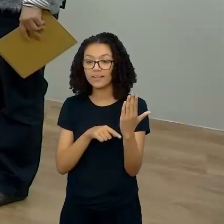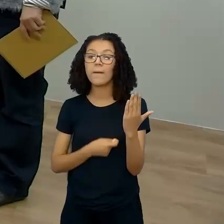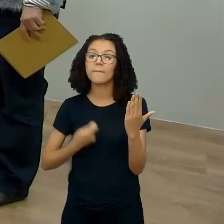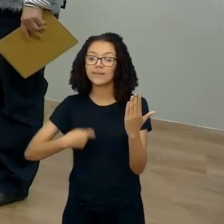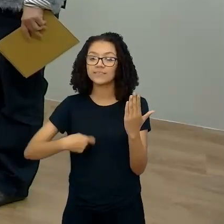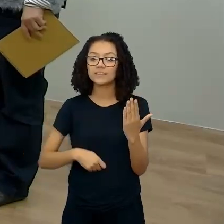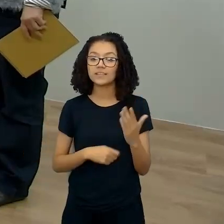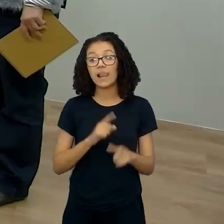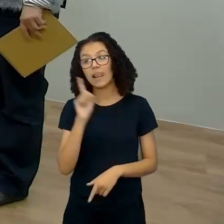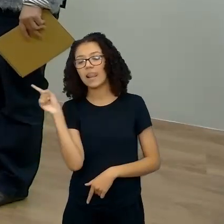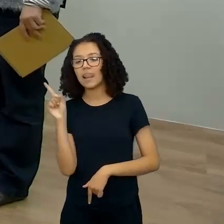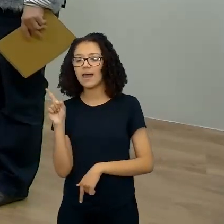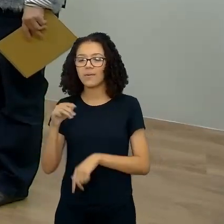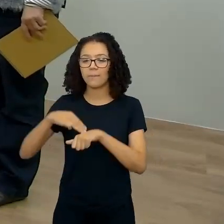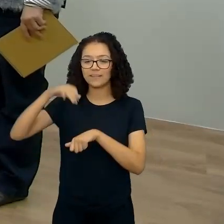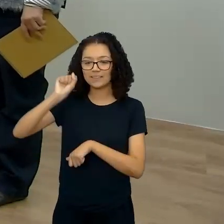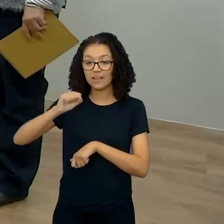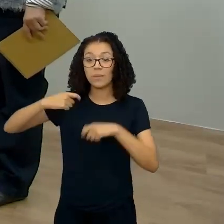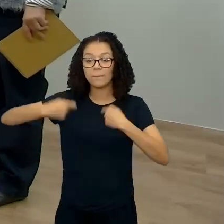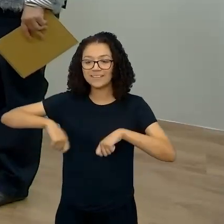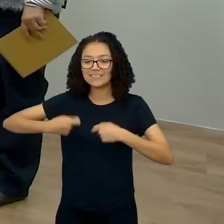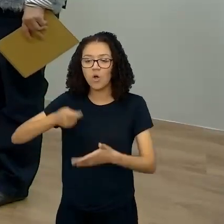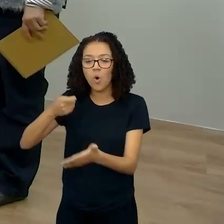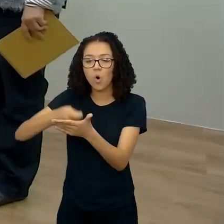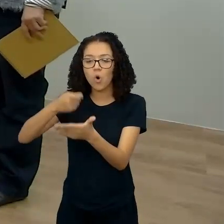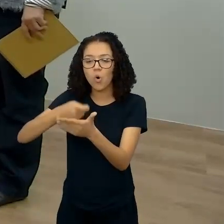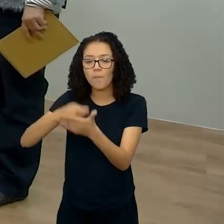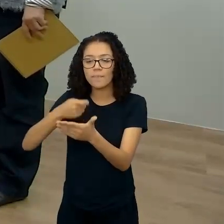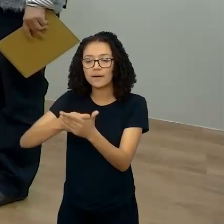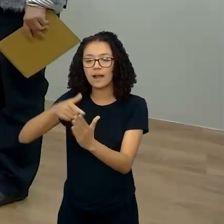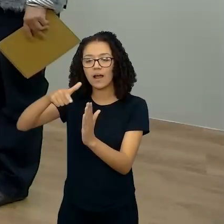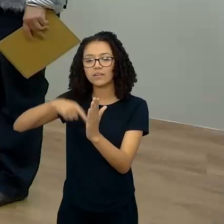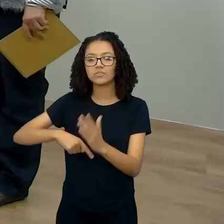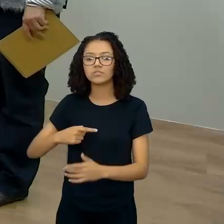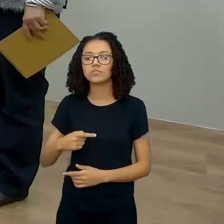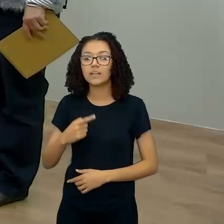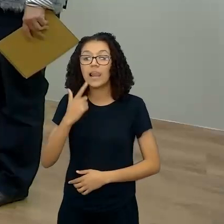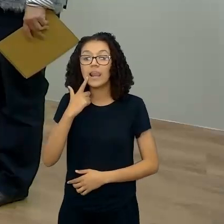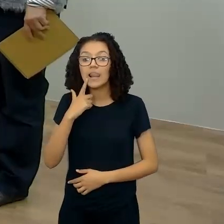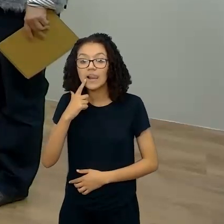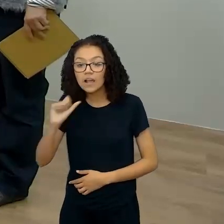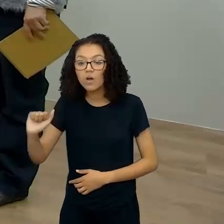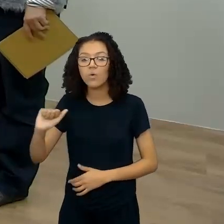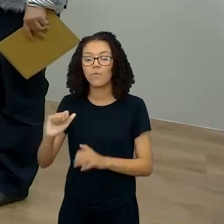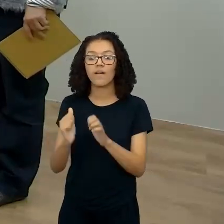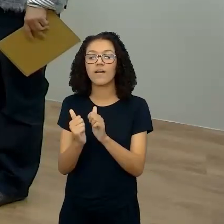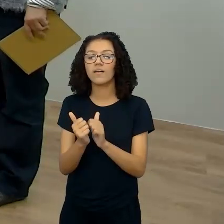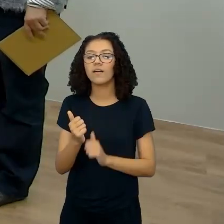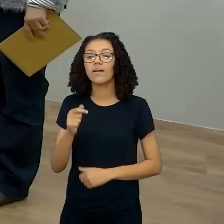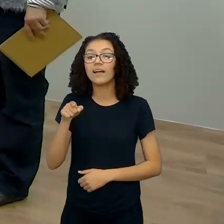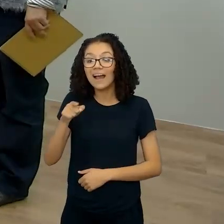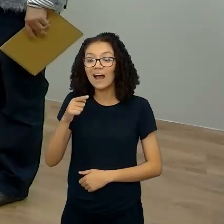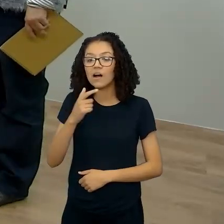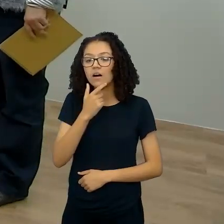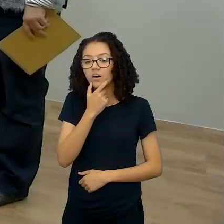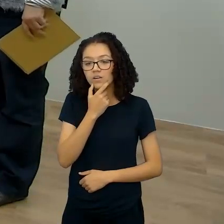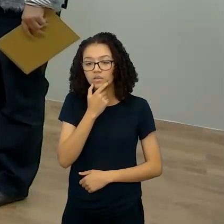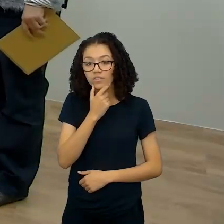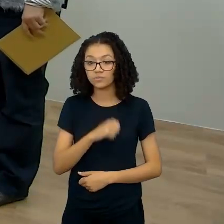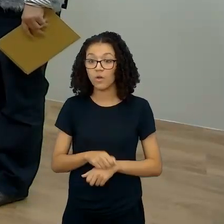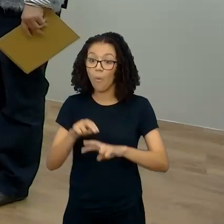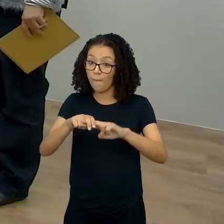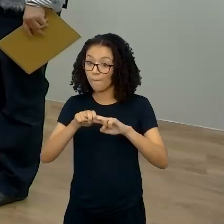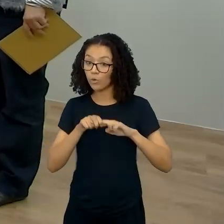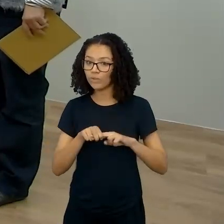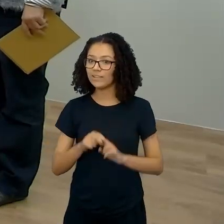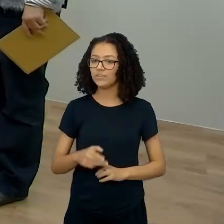proficiência. Então, você tem que saber a língua inglesa. Por isso que a criança tem que ser incentivada desde cedo a ter